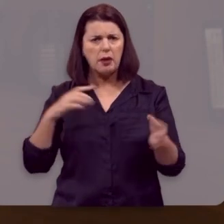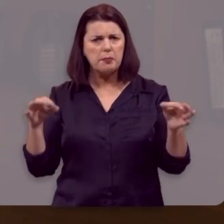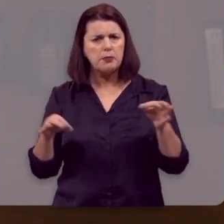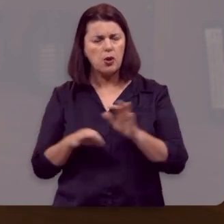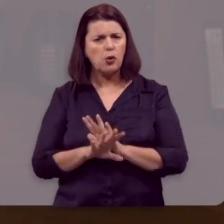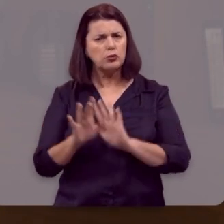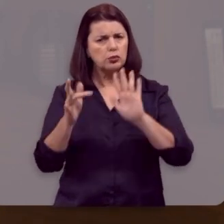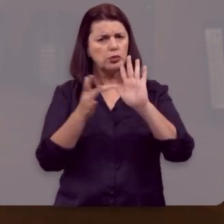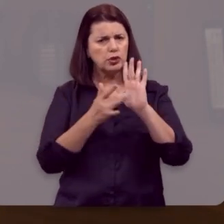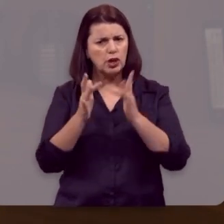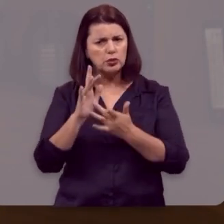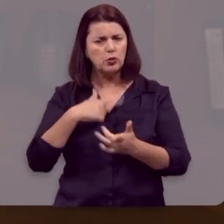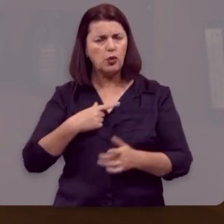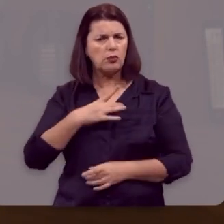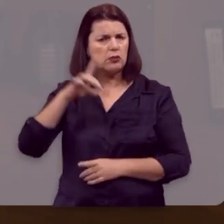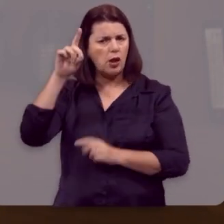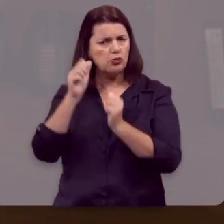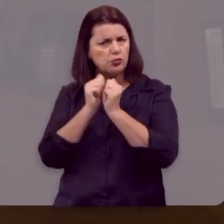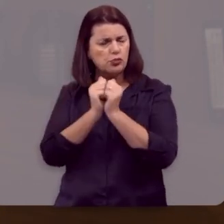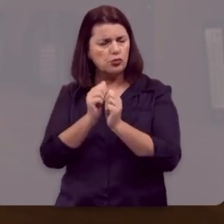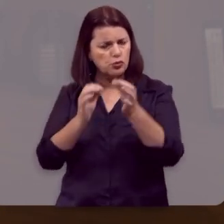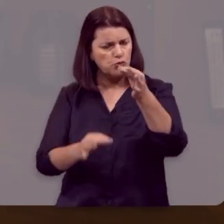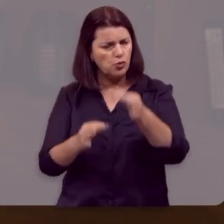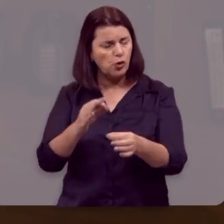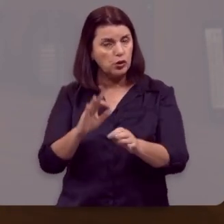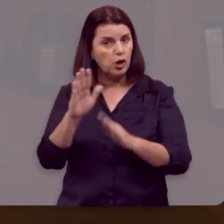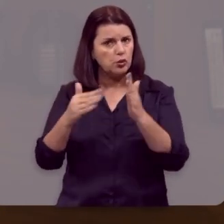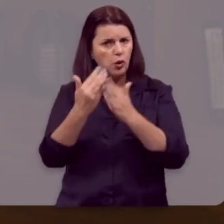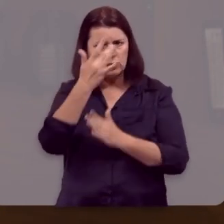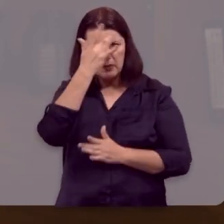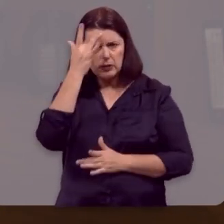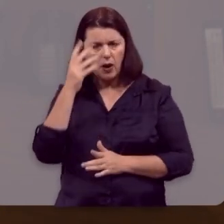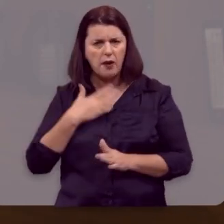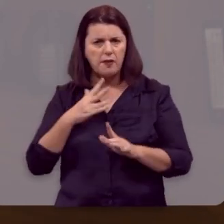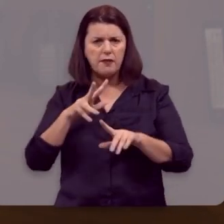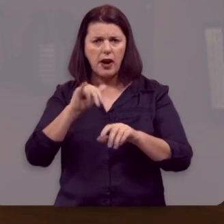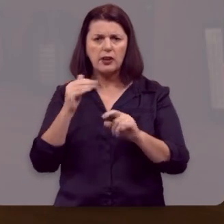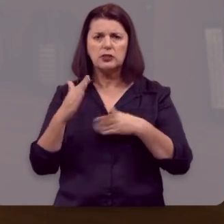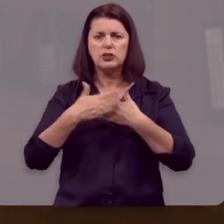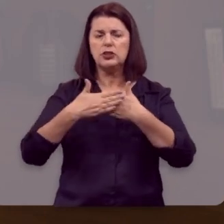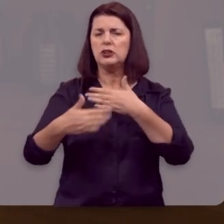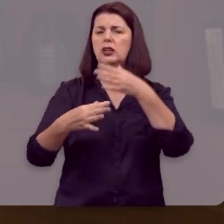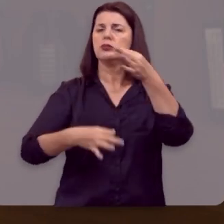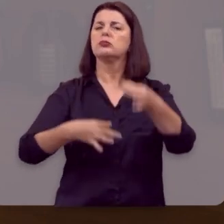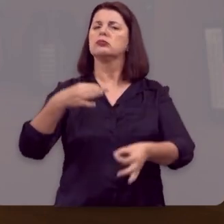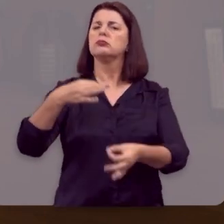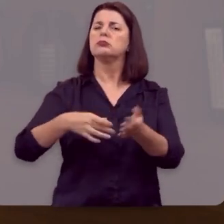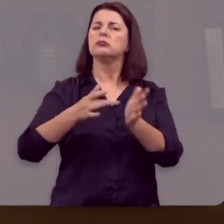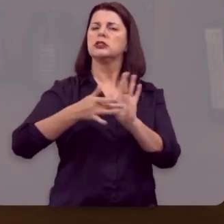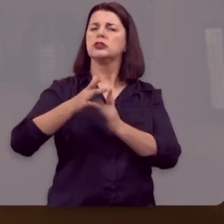está também estabelecido, é com justiça. E todos terão que comparecer perante o tribunal de Cristo.